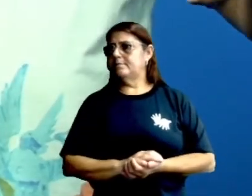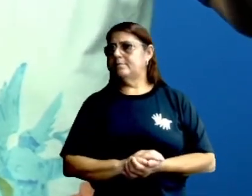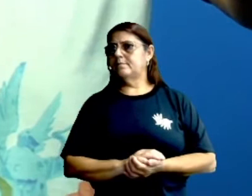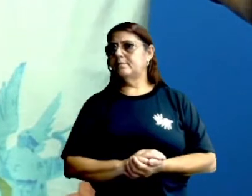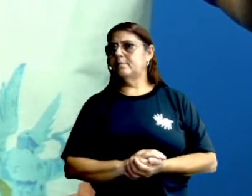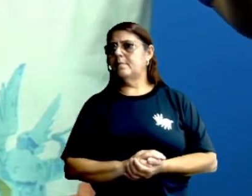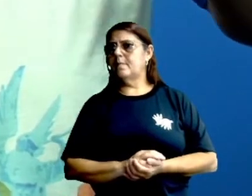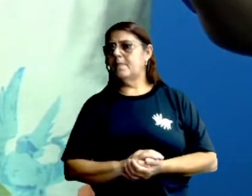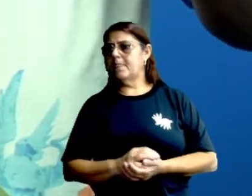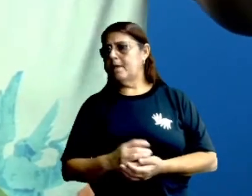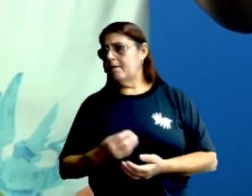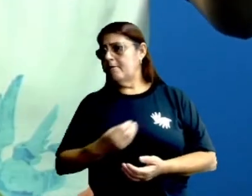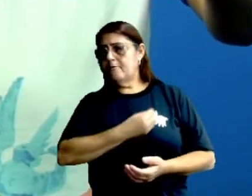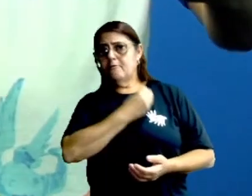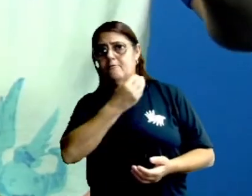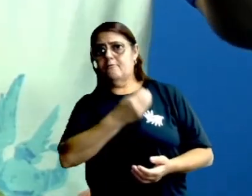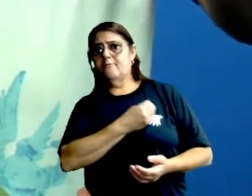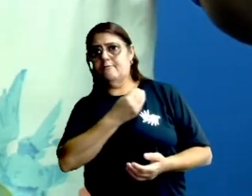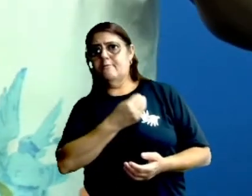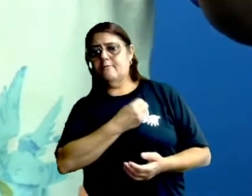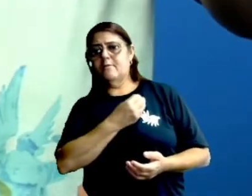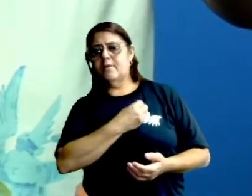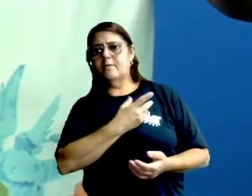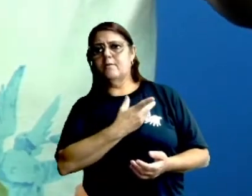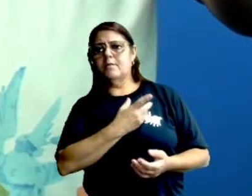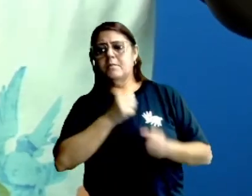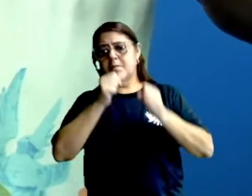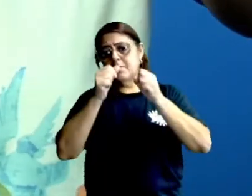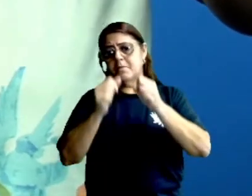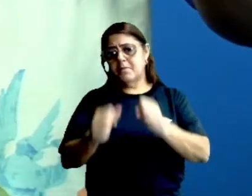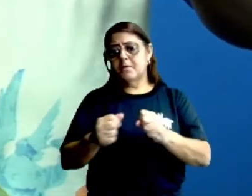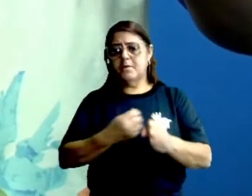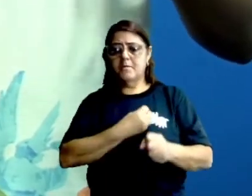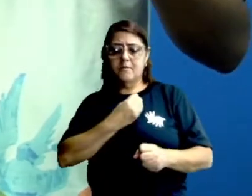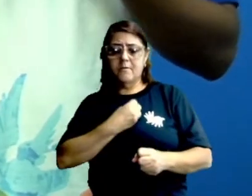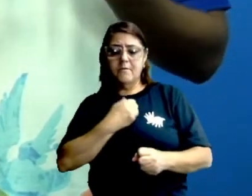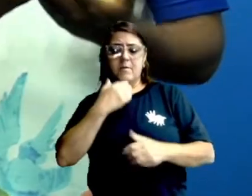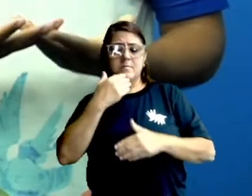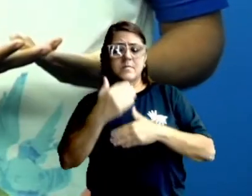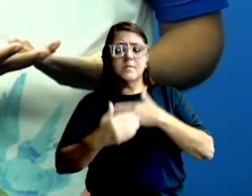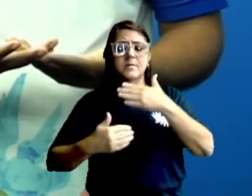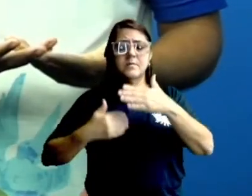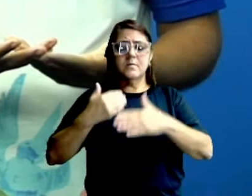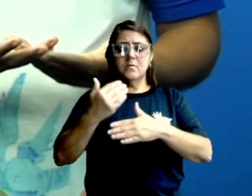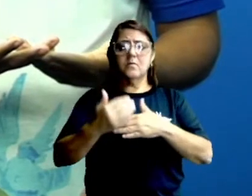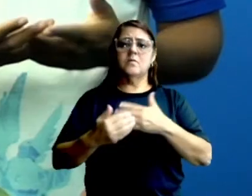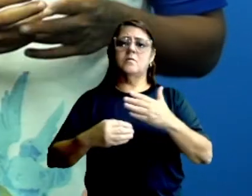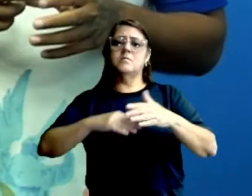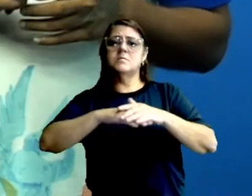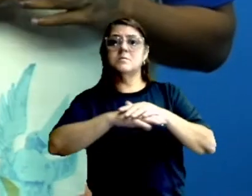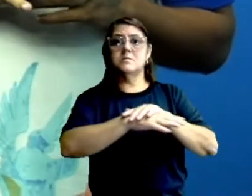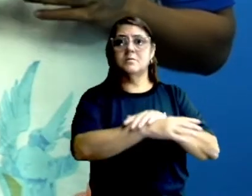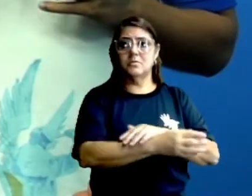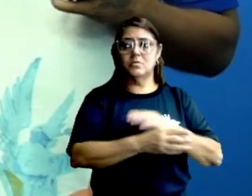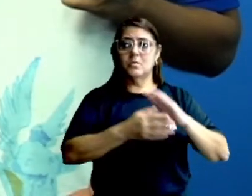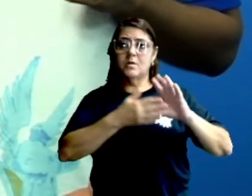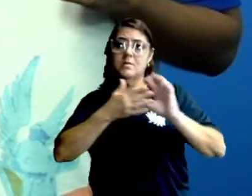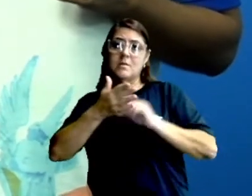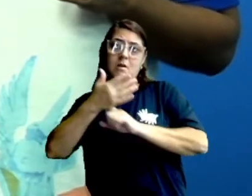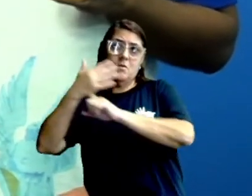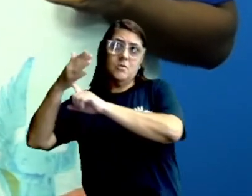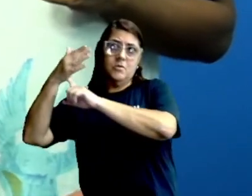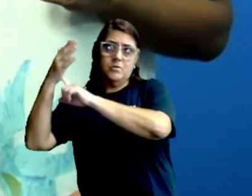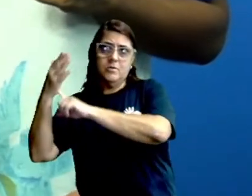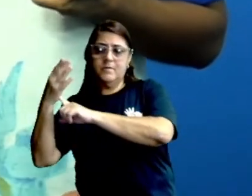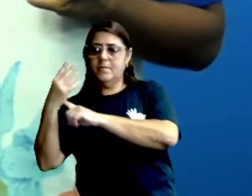ali, né? Naquele ambiente em que eles estavam vivendo. E aí, para poder viver, eles começaram a desenvolver essas tecnologias, tá? Então, a partir